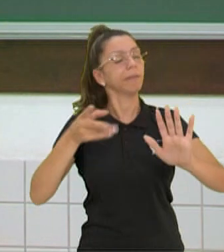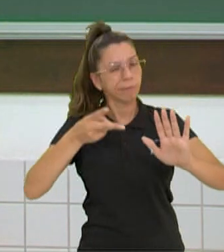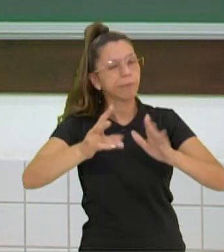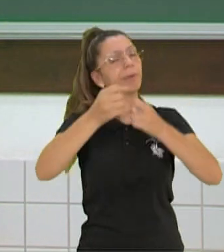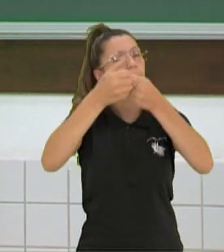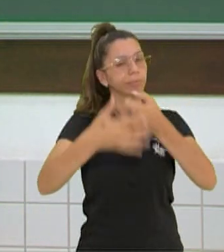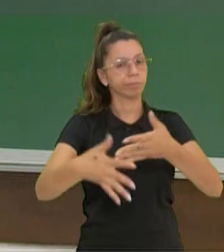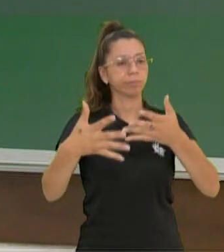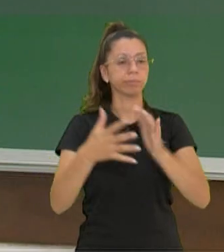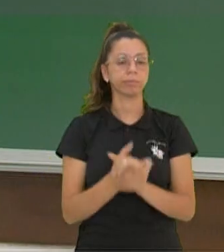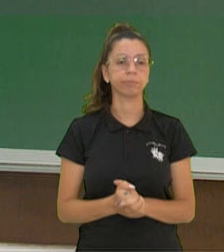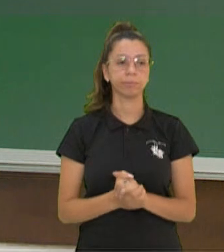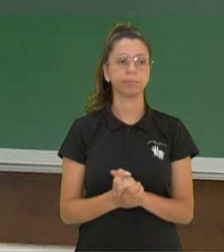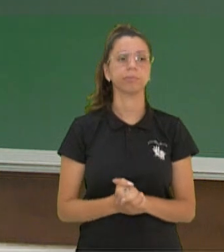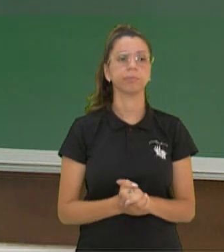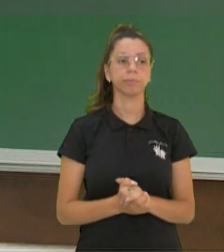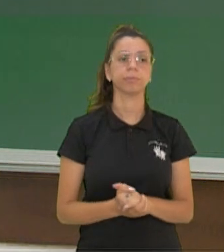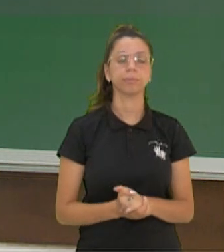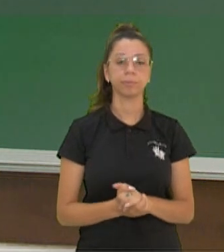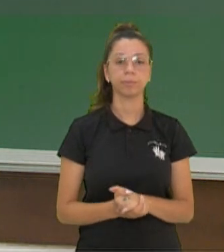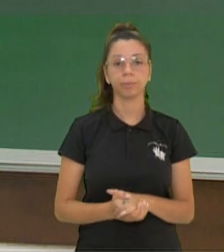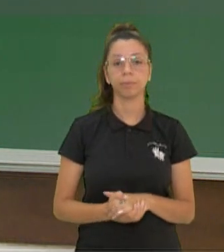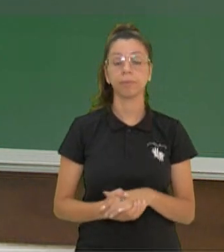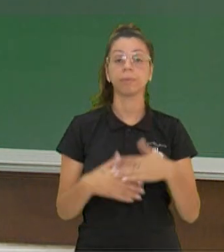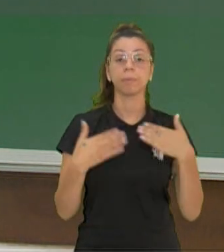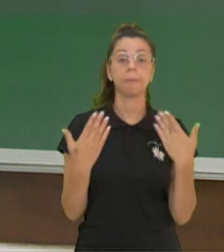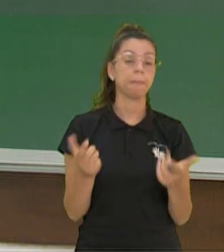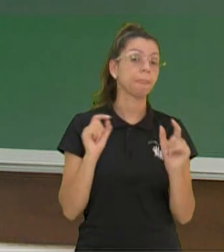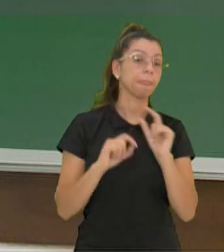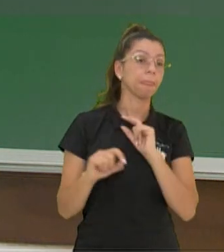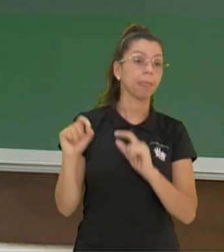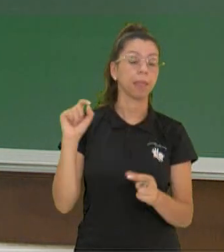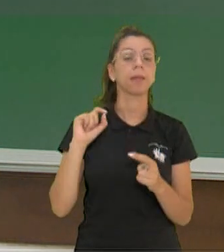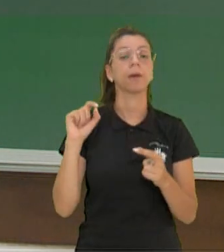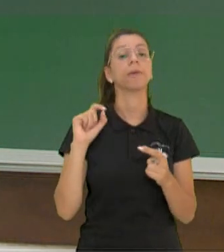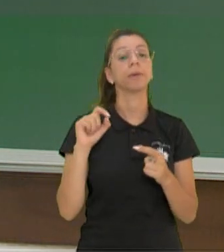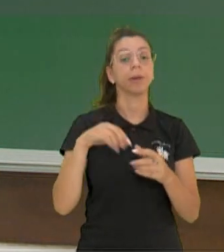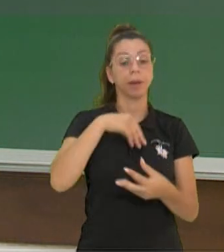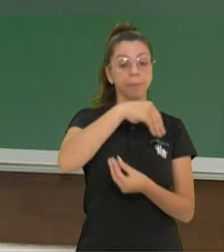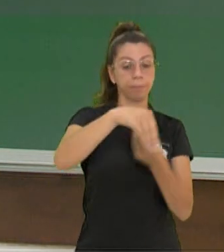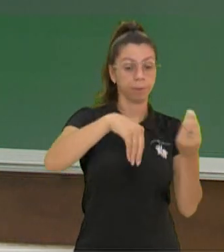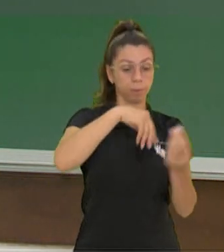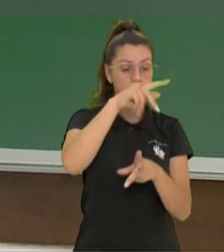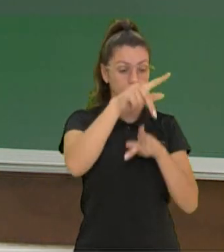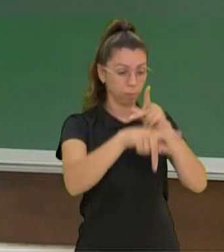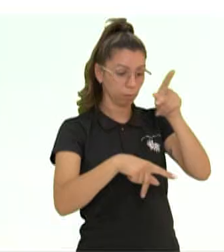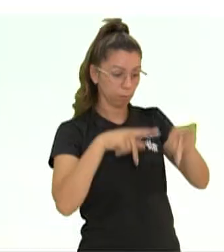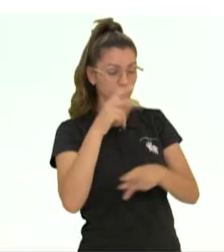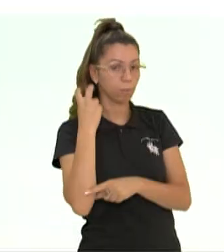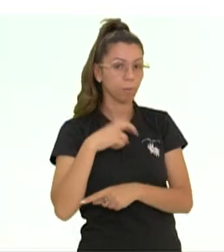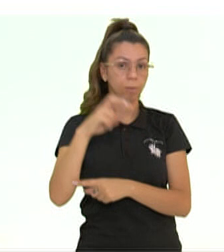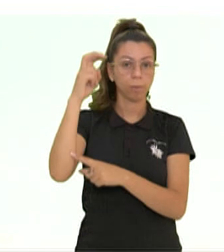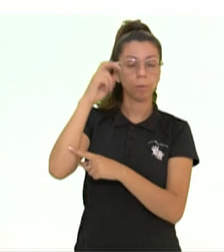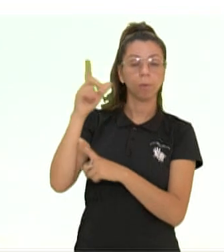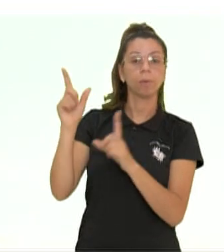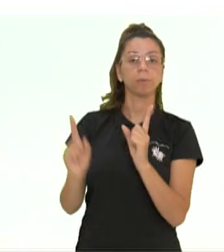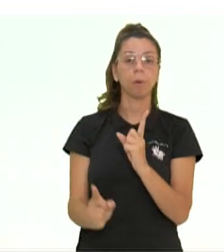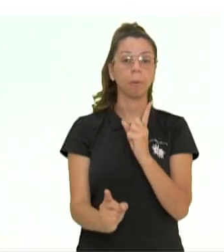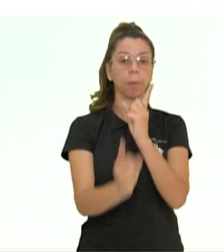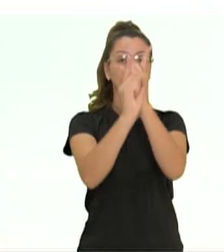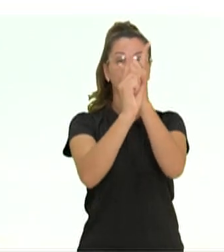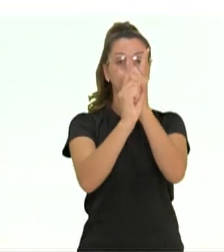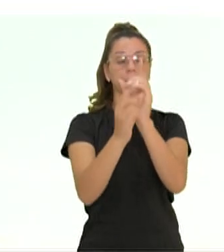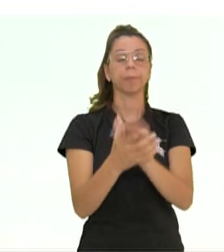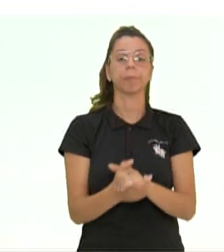sobre isso. Então, ó, sincretismo cultural. Então, a mistura dos povos faz com que diferentes culturas se encontrem. A